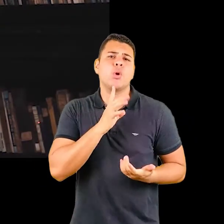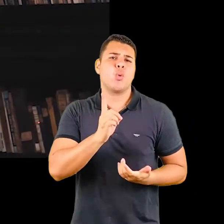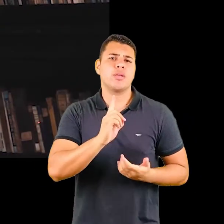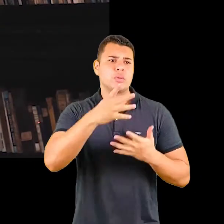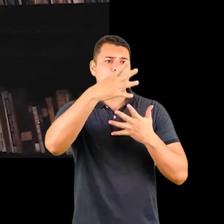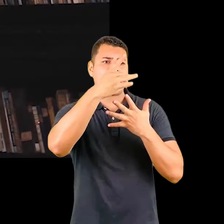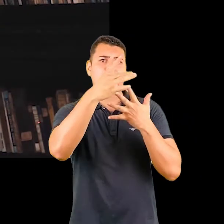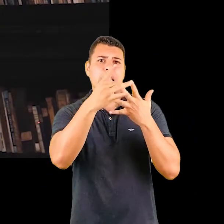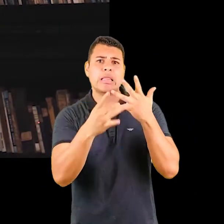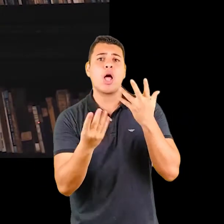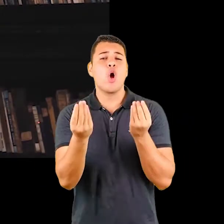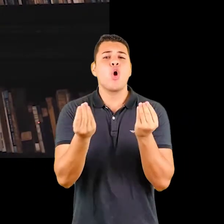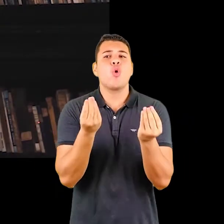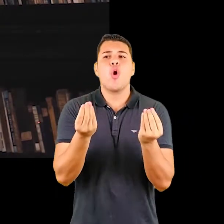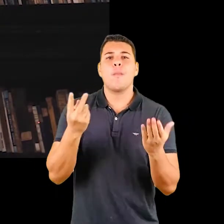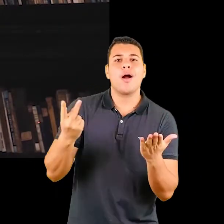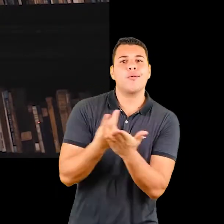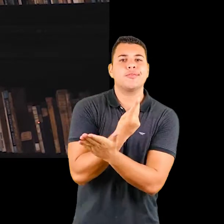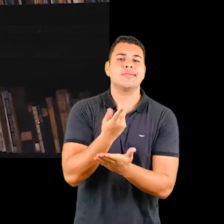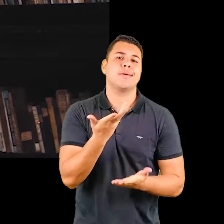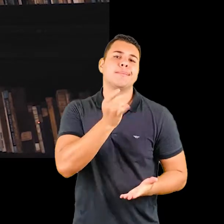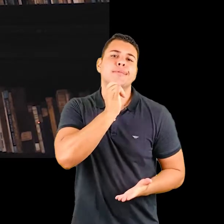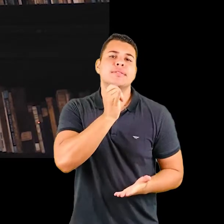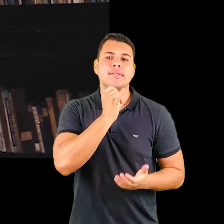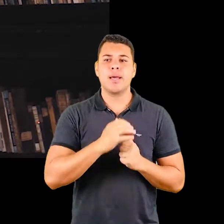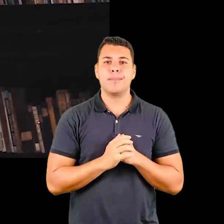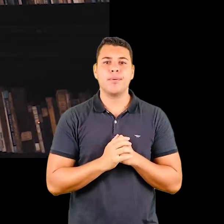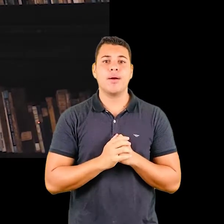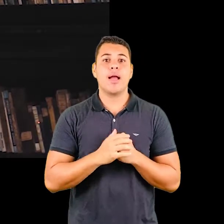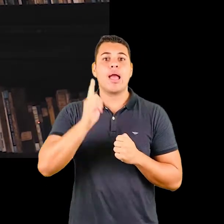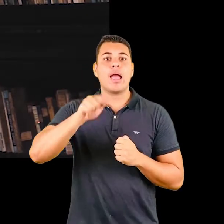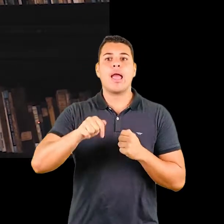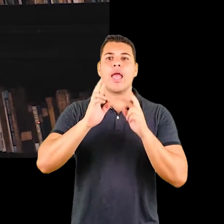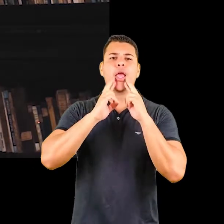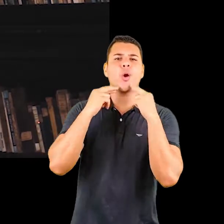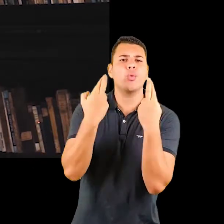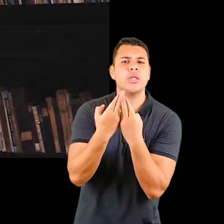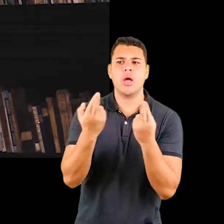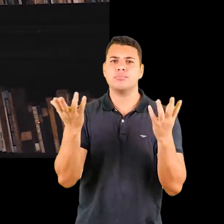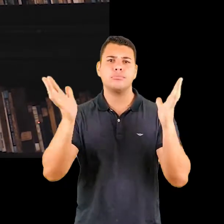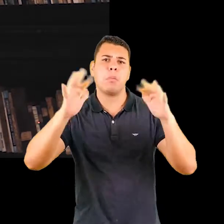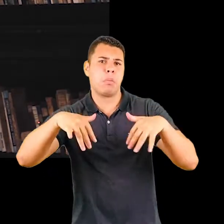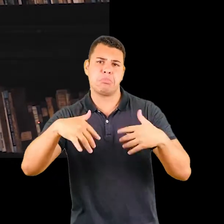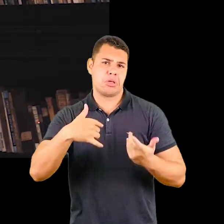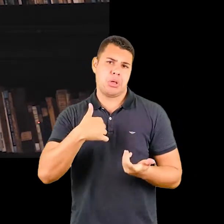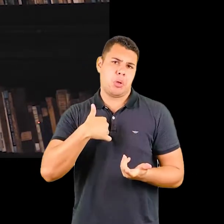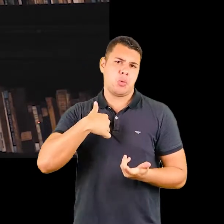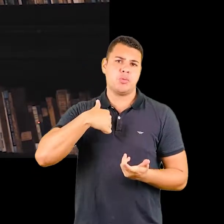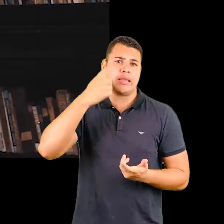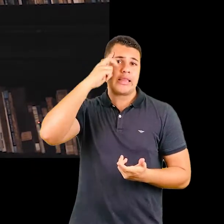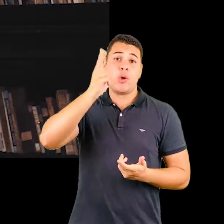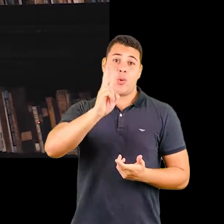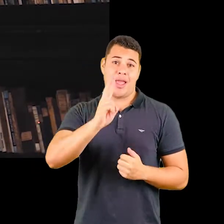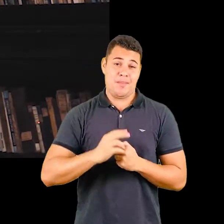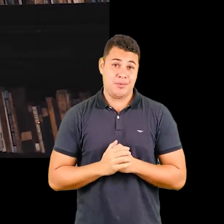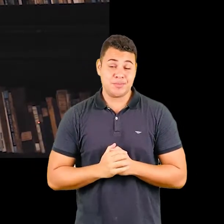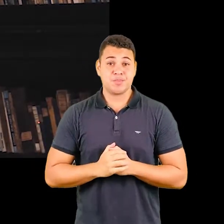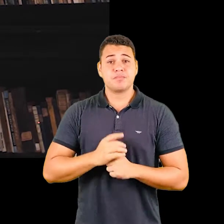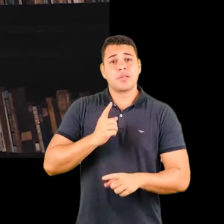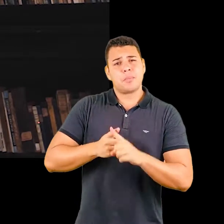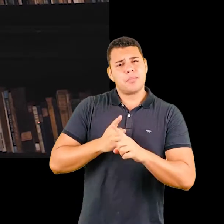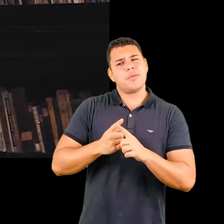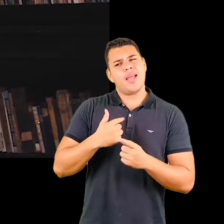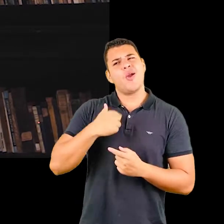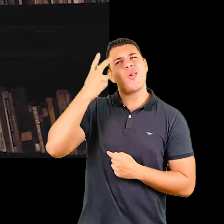conhecimento de como era essa questão, dessa prática, como era que eles se reuniam, essas coisas. Eu já